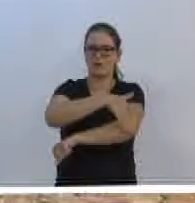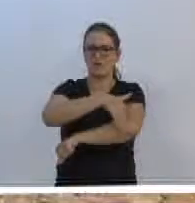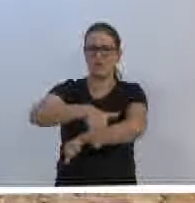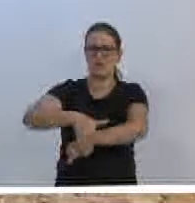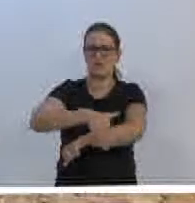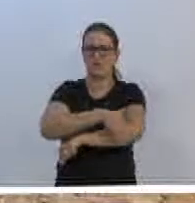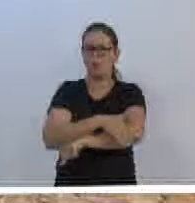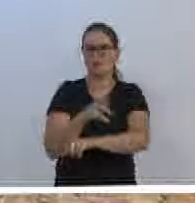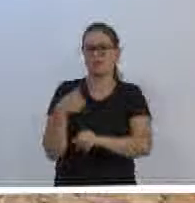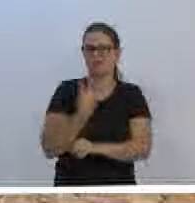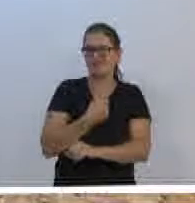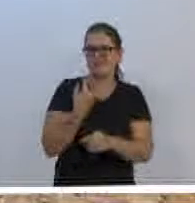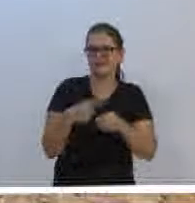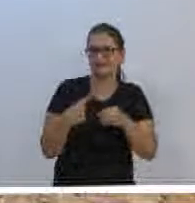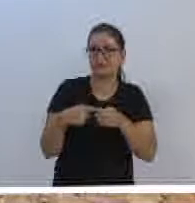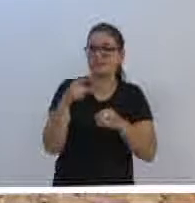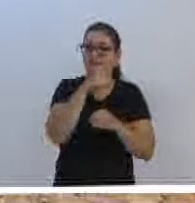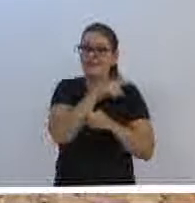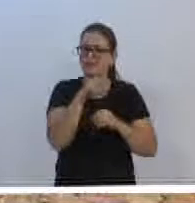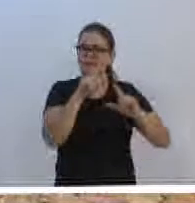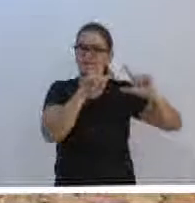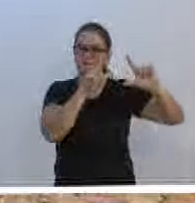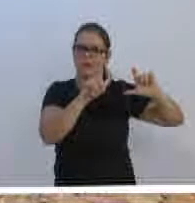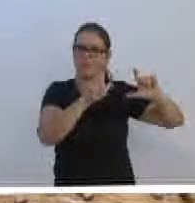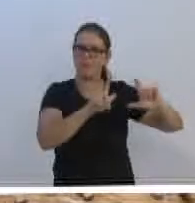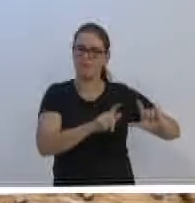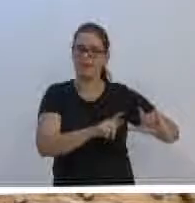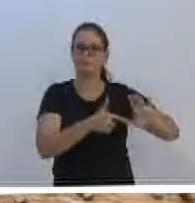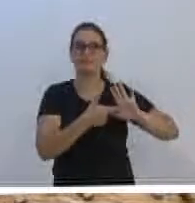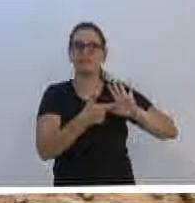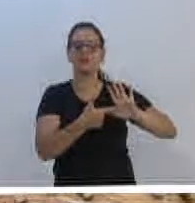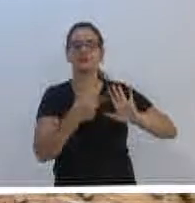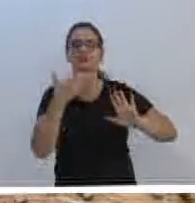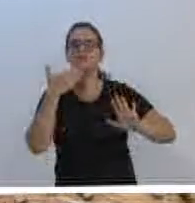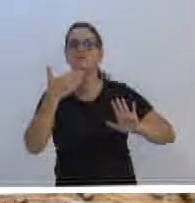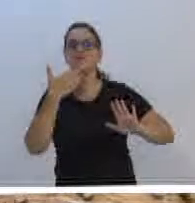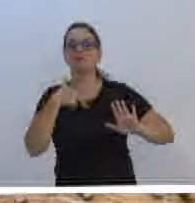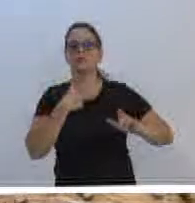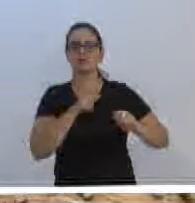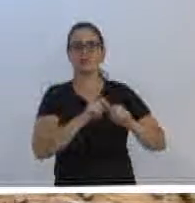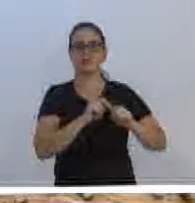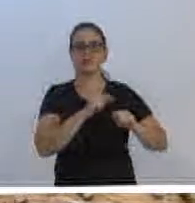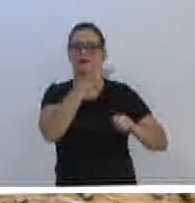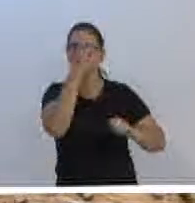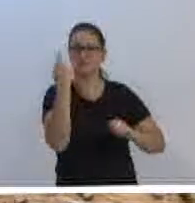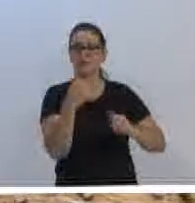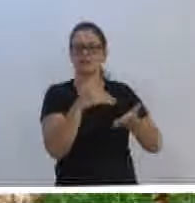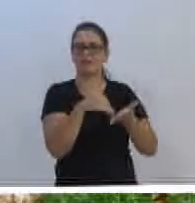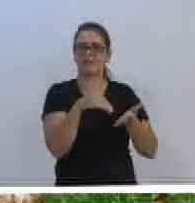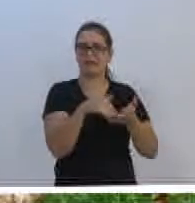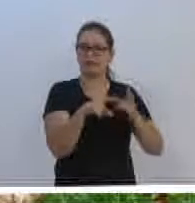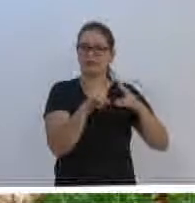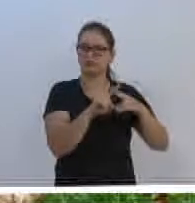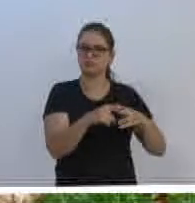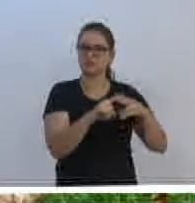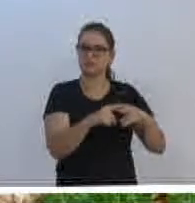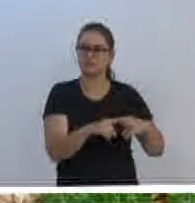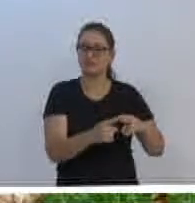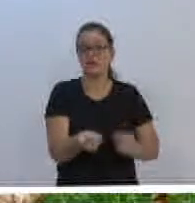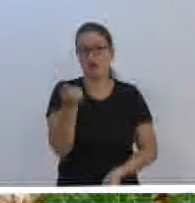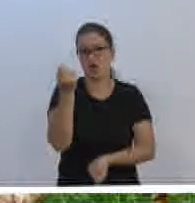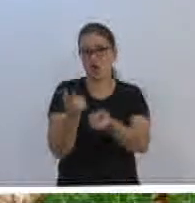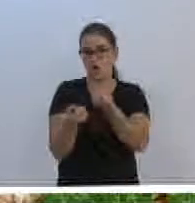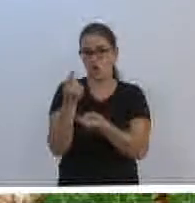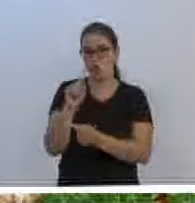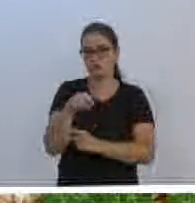essas fotos representam pedidos que fizemos a secretaria de manutenção algumas delas já nos